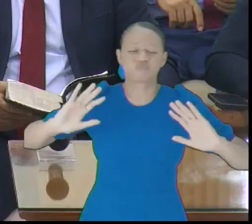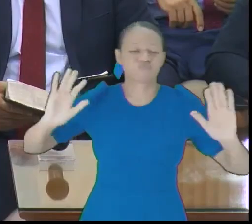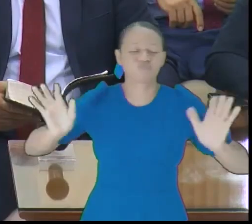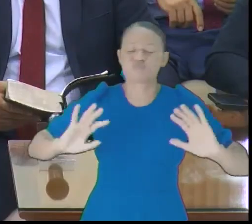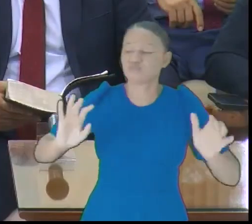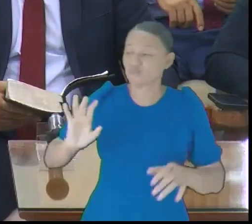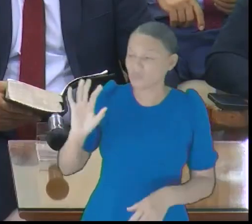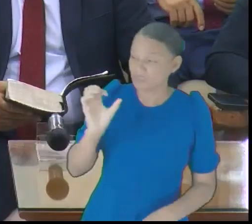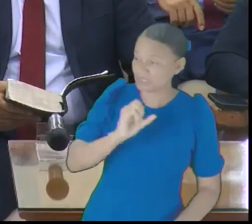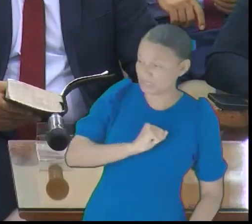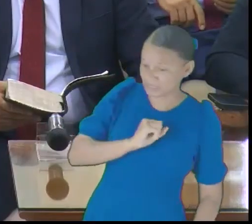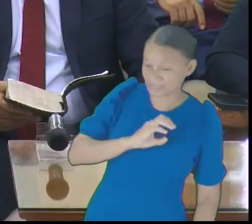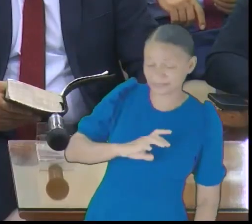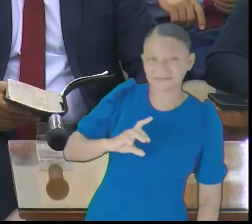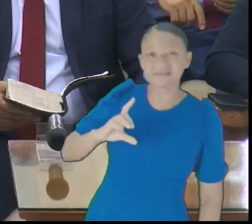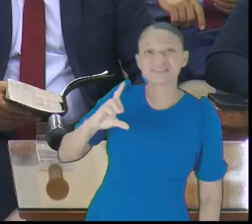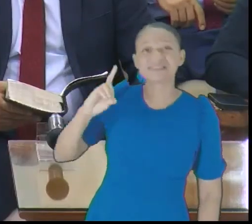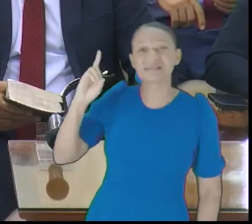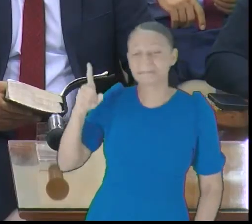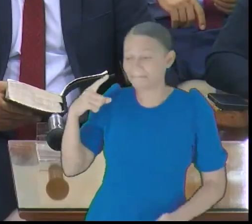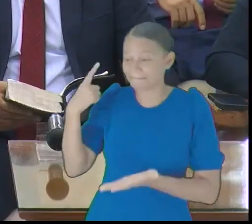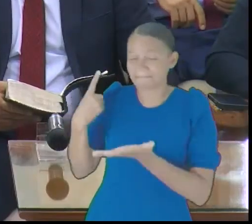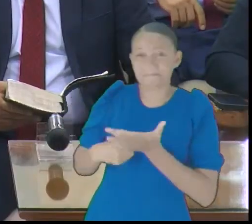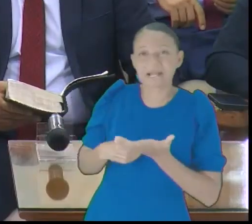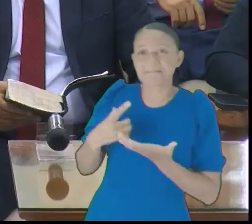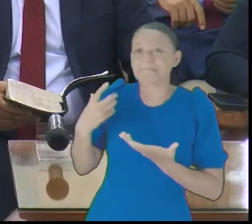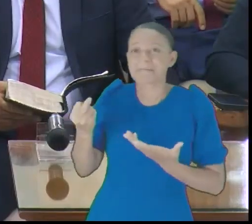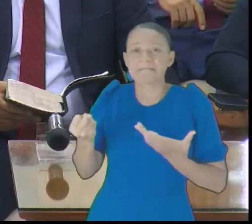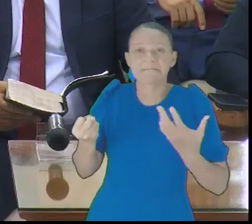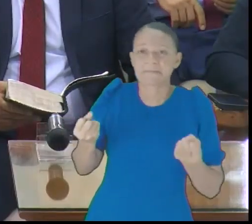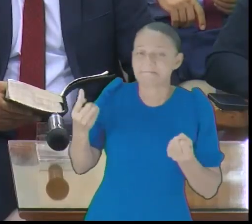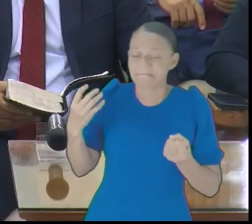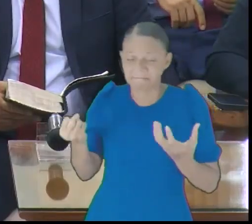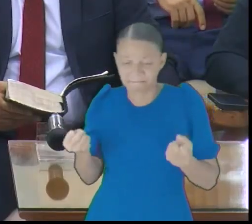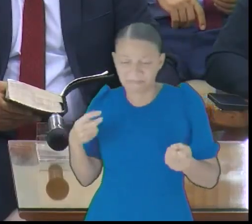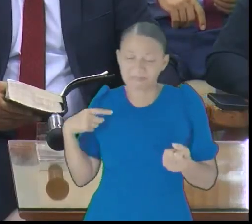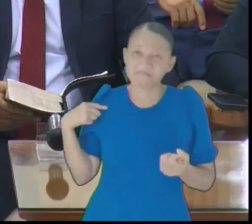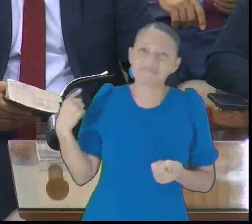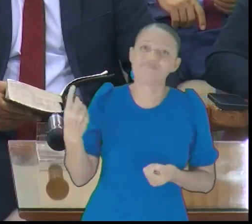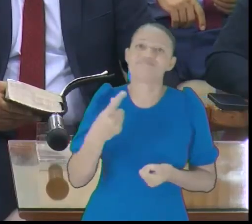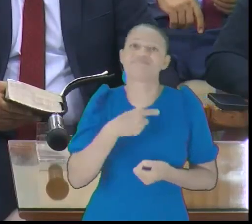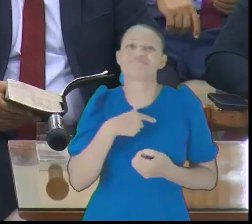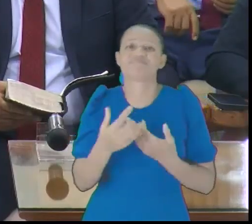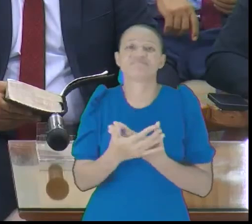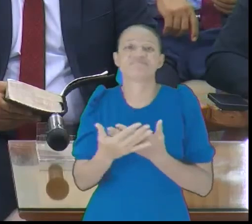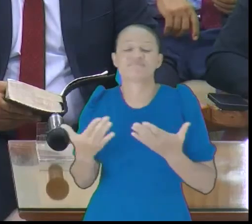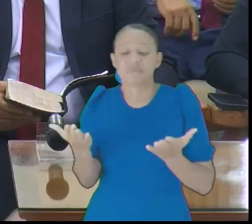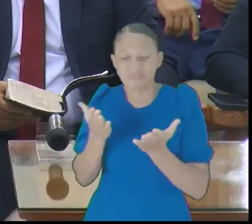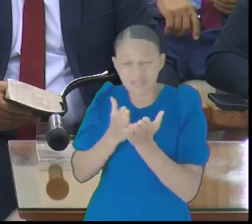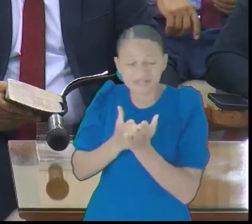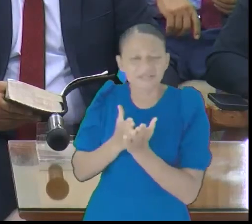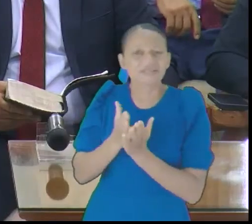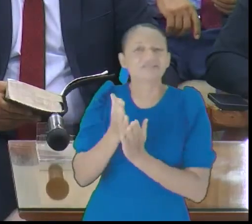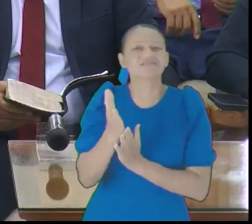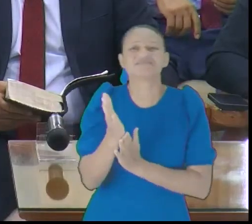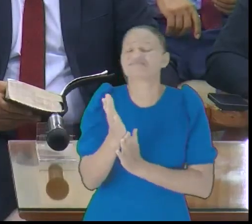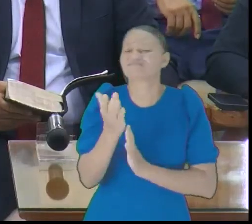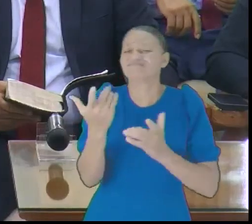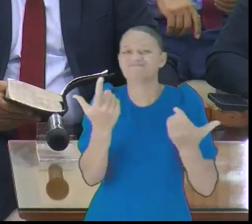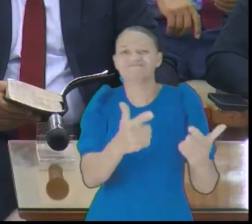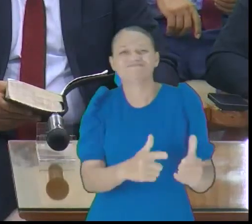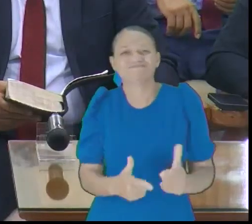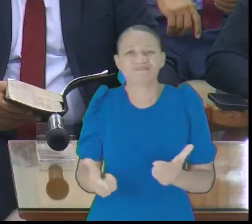Esse amor de Deus, esse pacto de amor que Ele fez conosco, é fiel, não